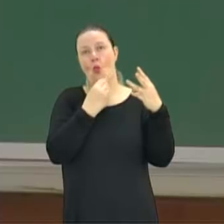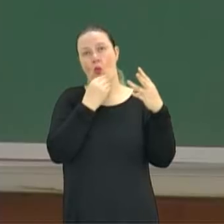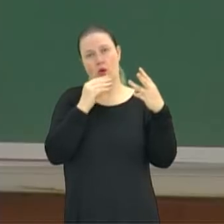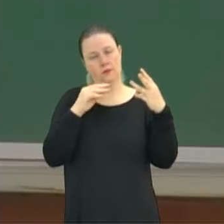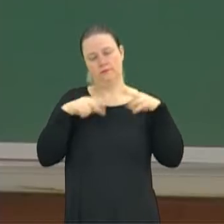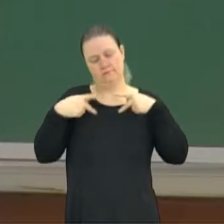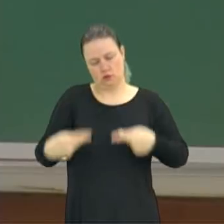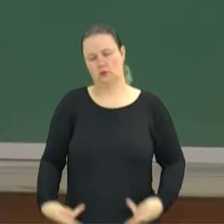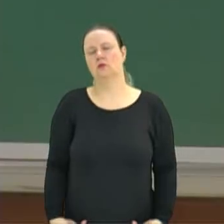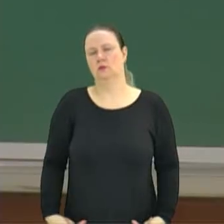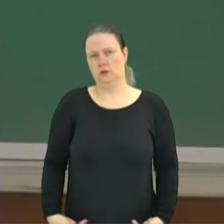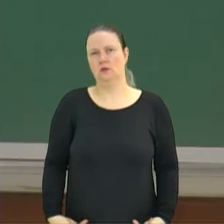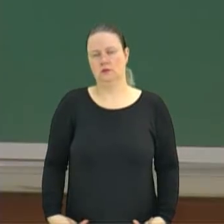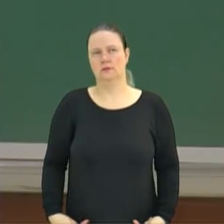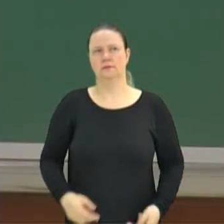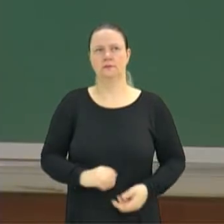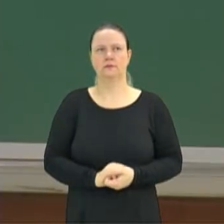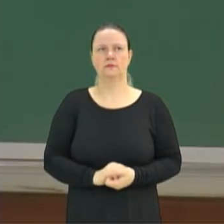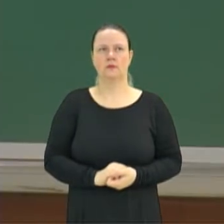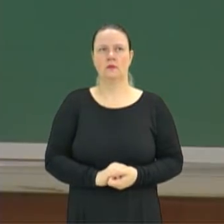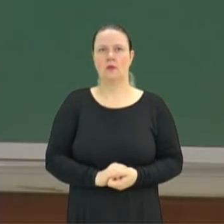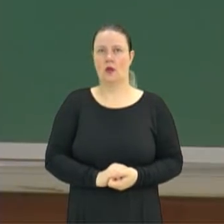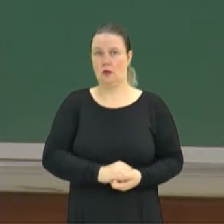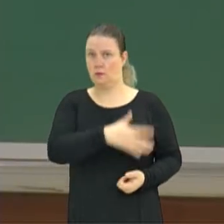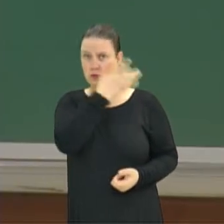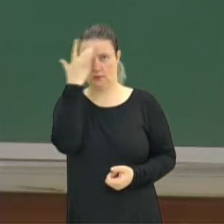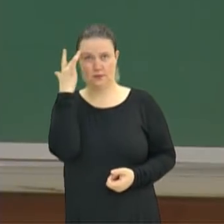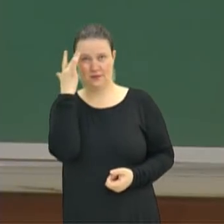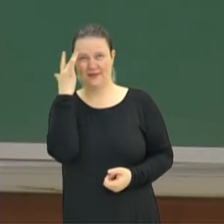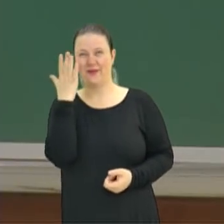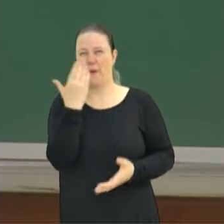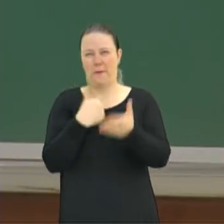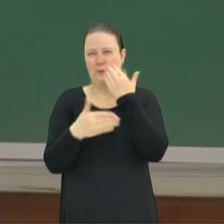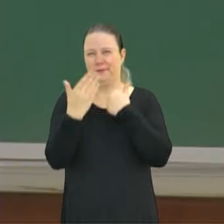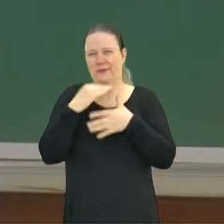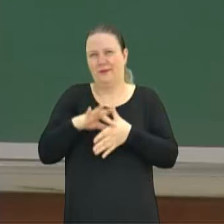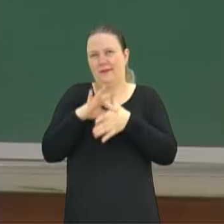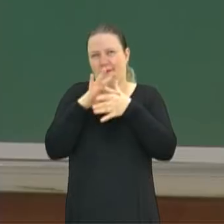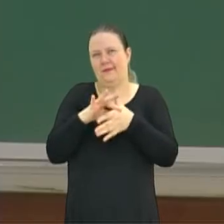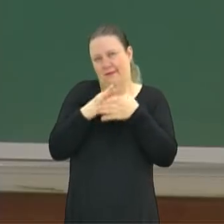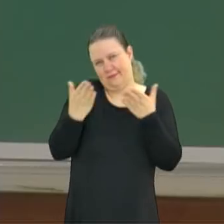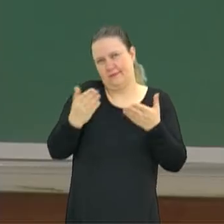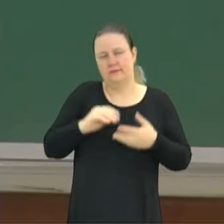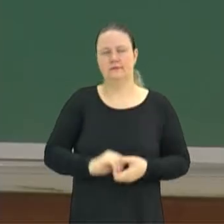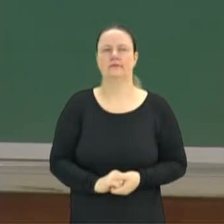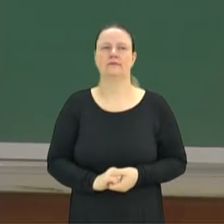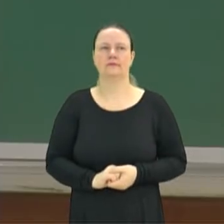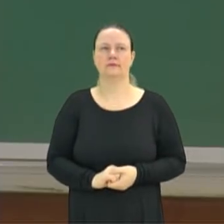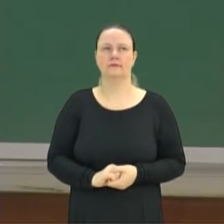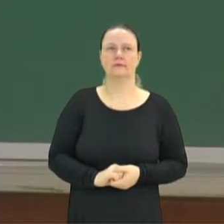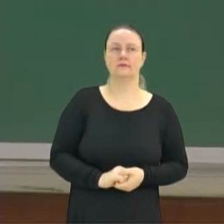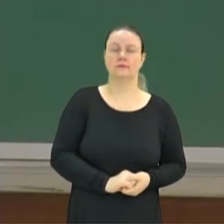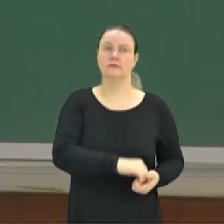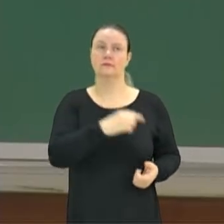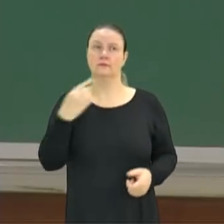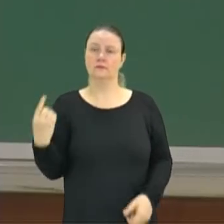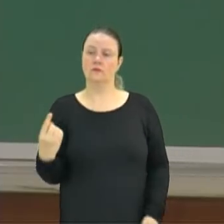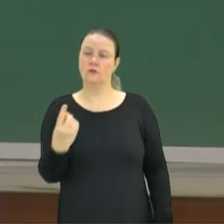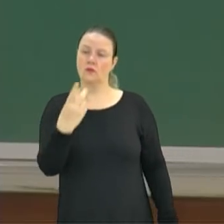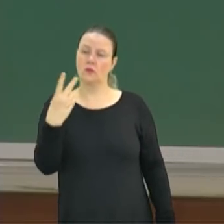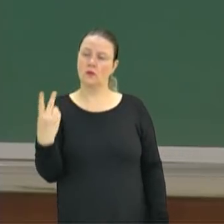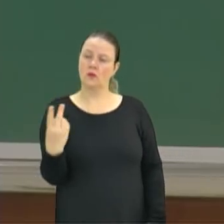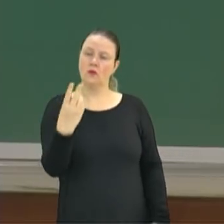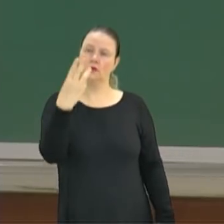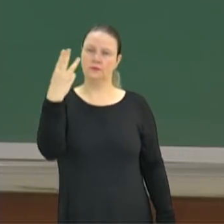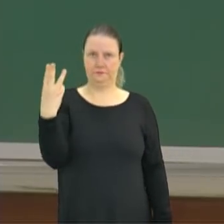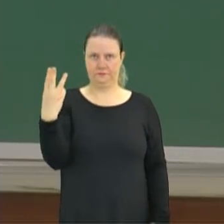homem, que vai estar fazendo aqui o papel do carnívoro. Nível trófico 1, produtor. O 2, o nosso consumidor primário. E o nível trófico 3, o